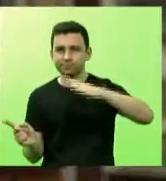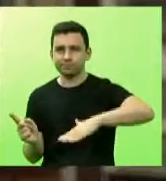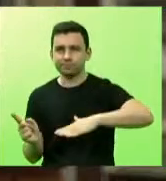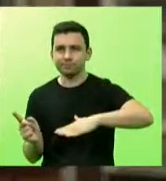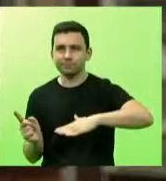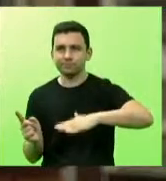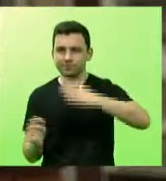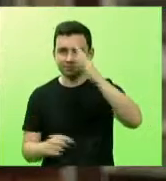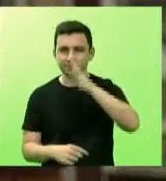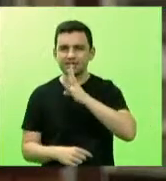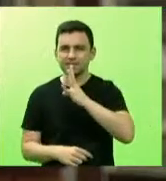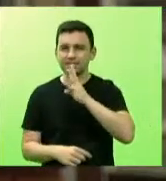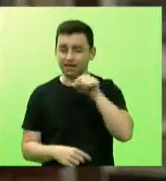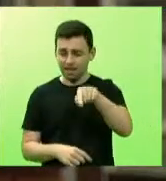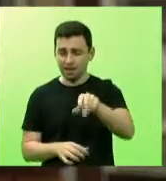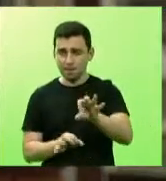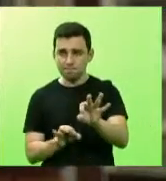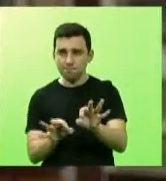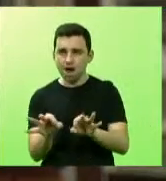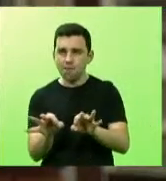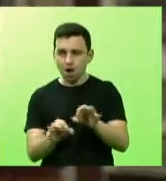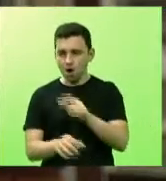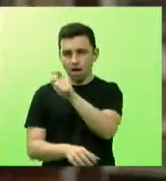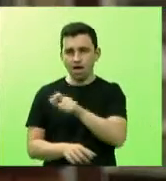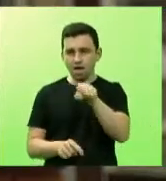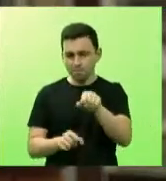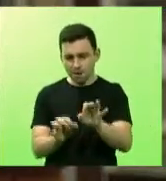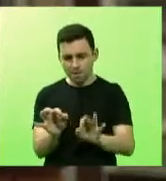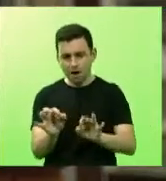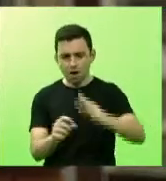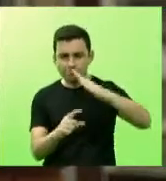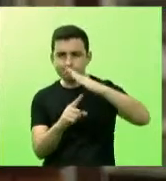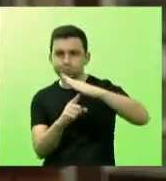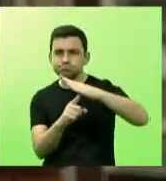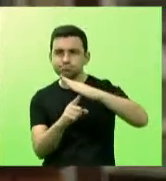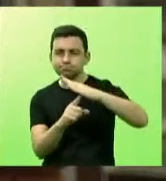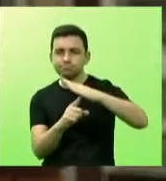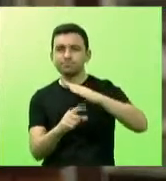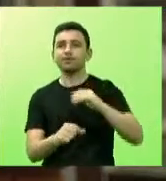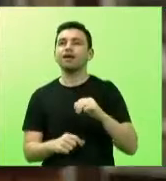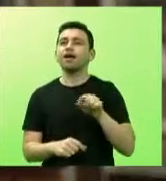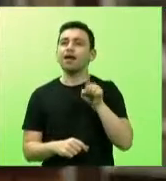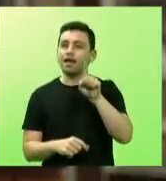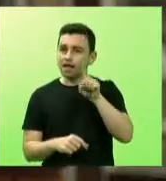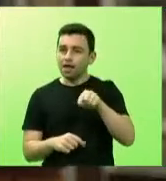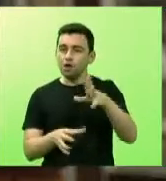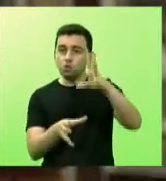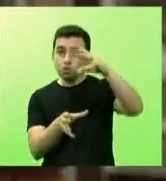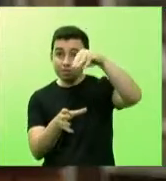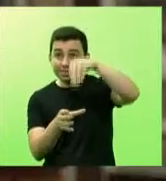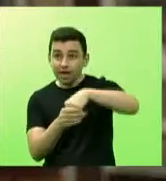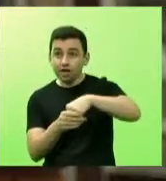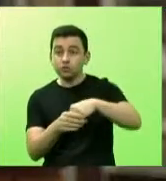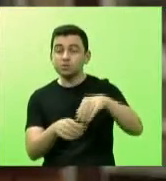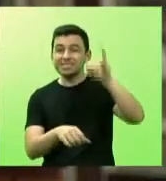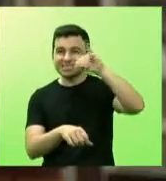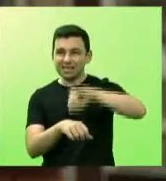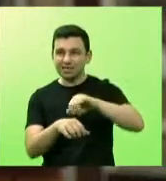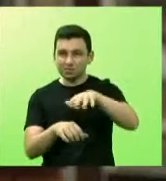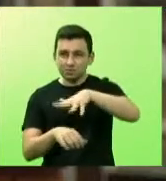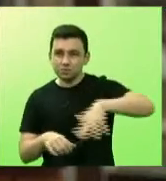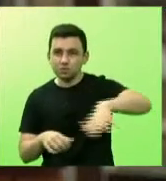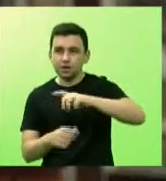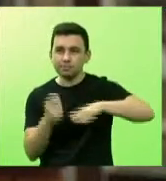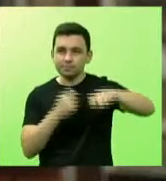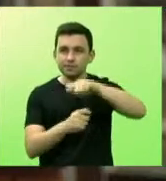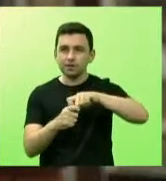armadilha, uma arapuca. Ele deixou uma armadilha, um alçapão armado dentro do centro administrativo